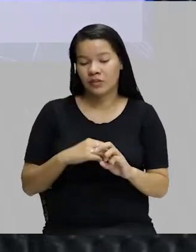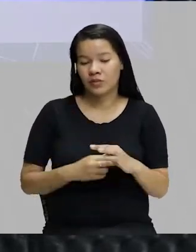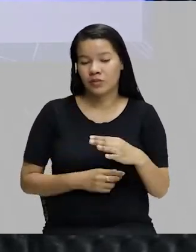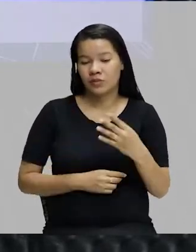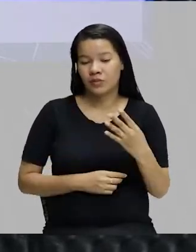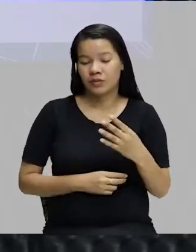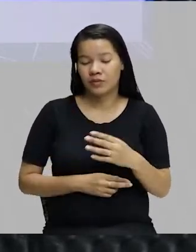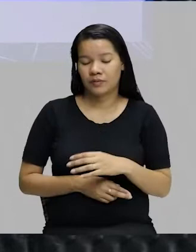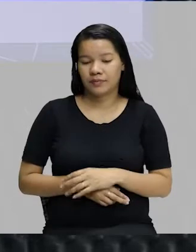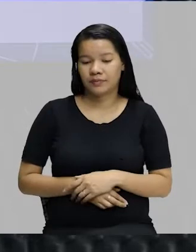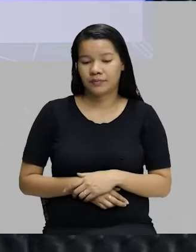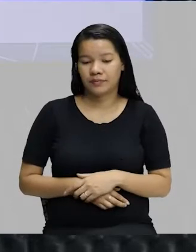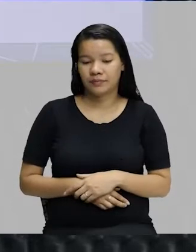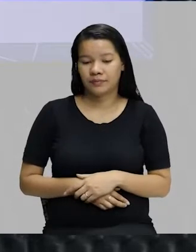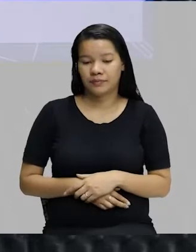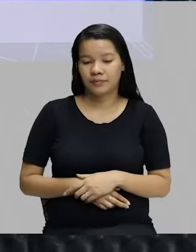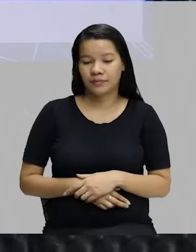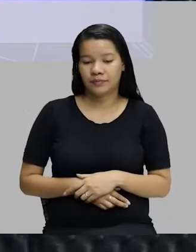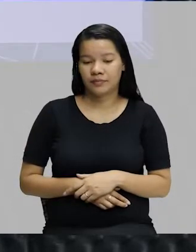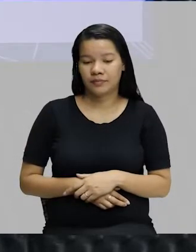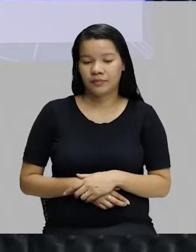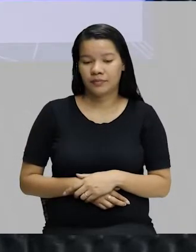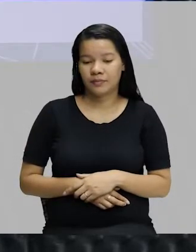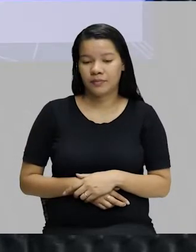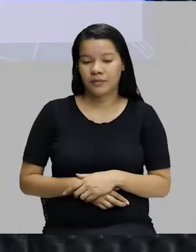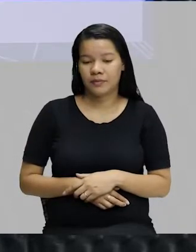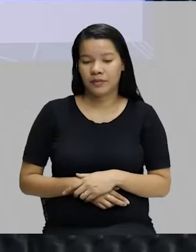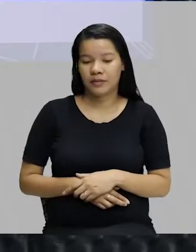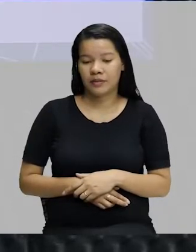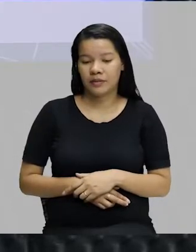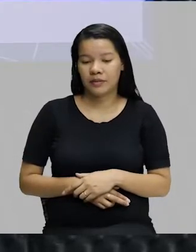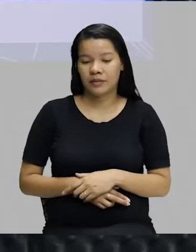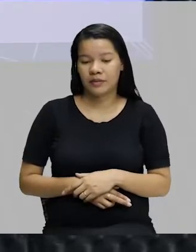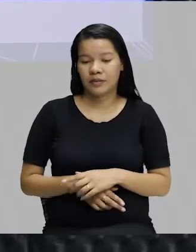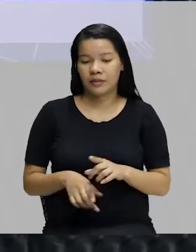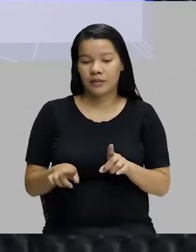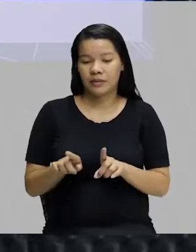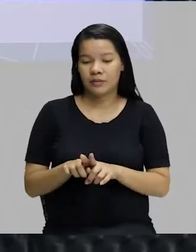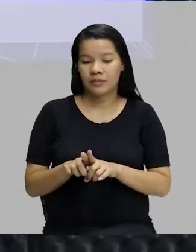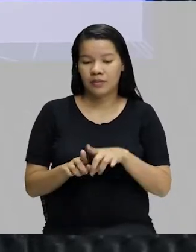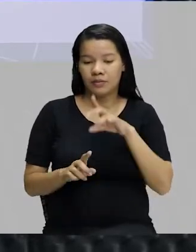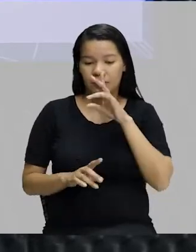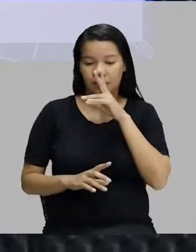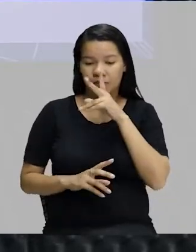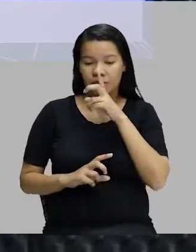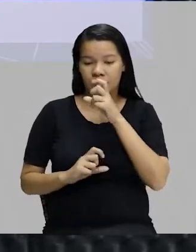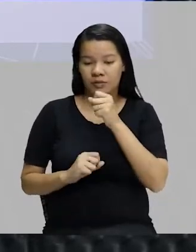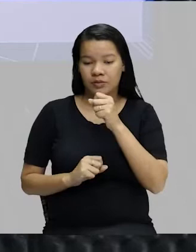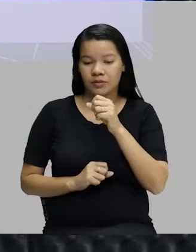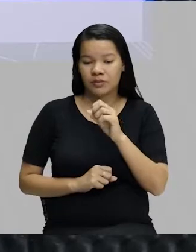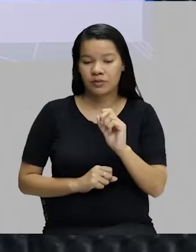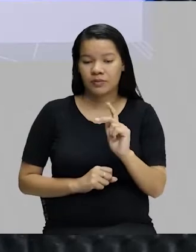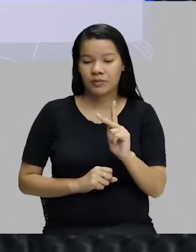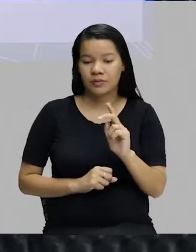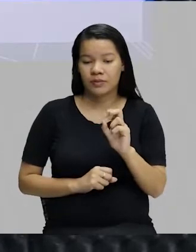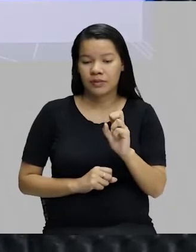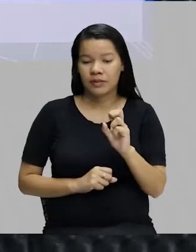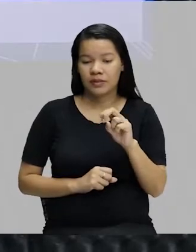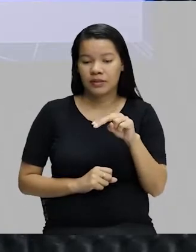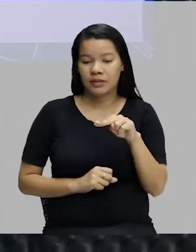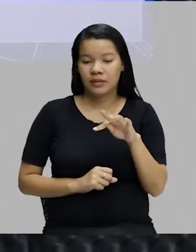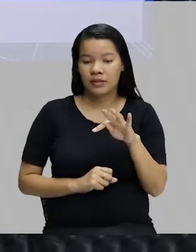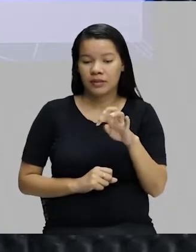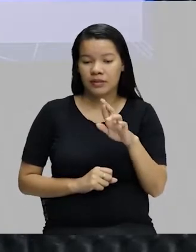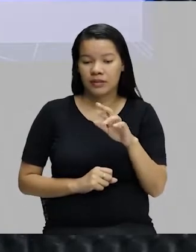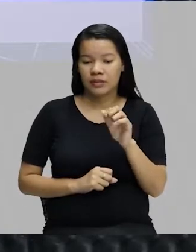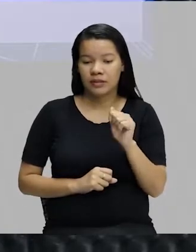Sua massa corresponde a 4. O poder de penetração é muito baixo. A nossa roupa, por